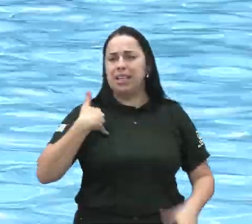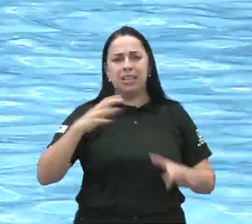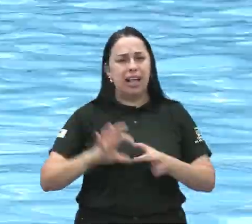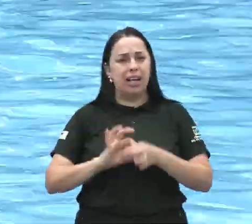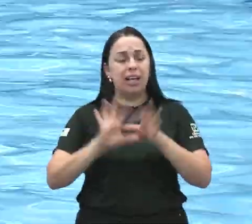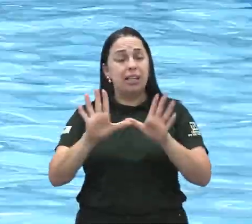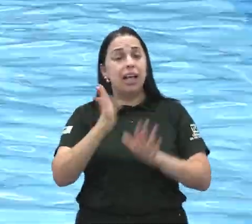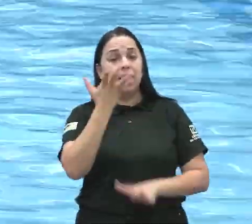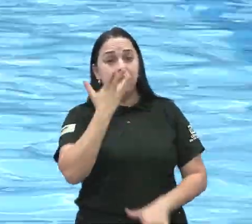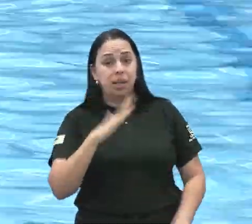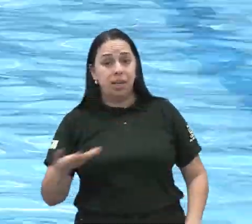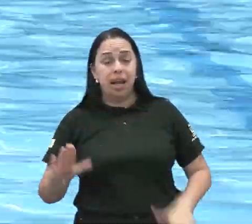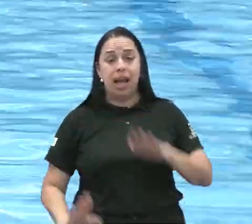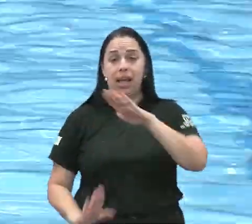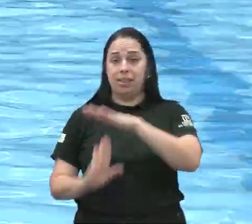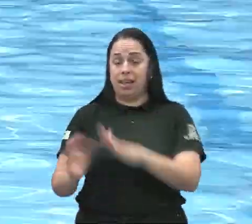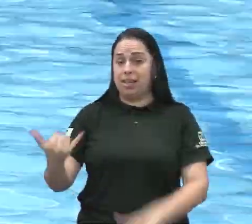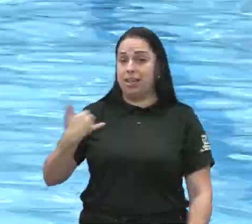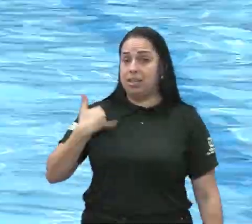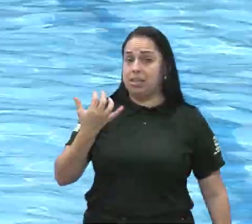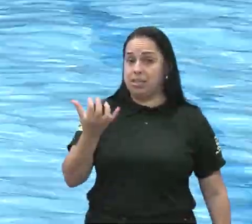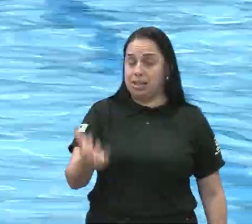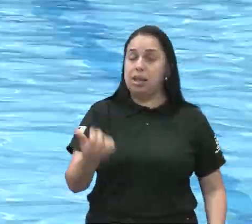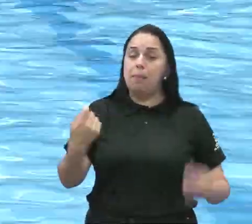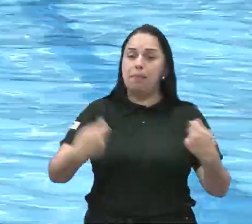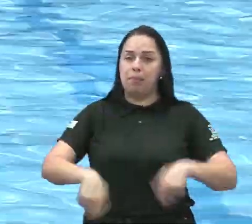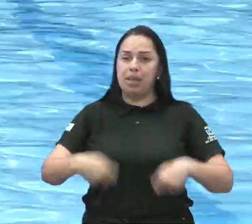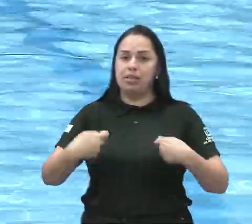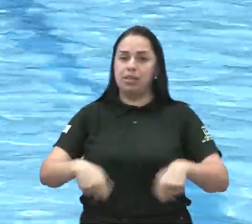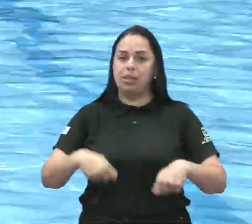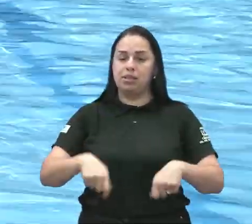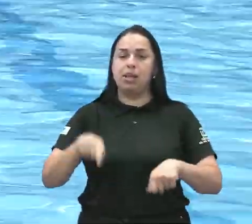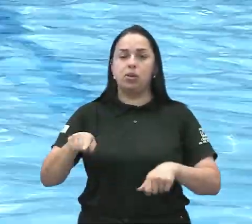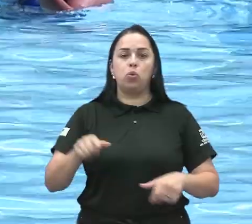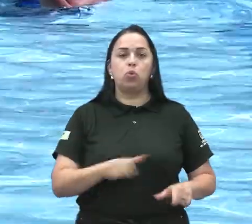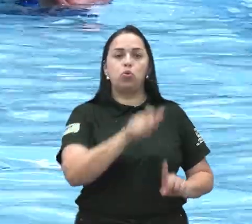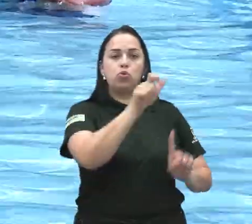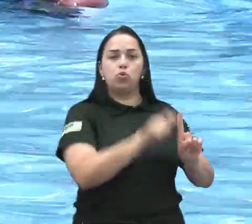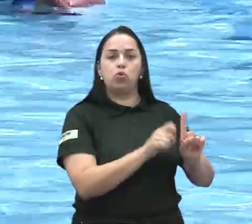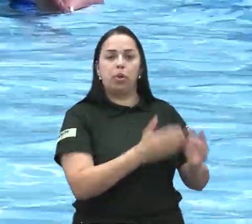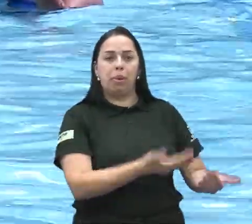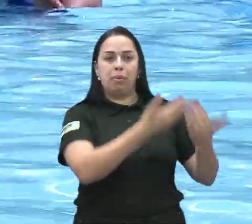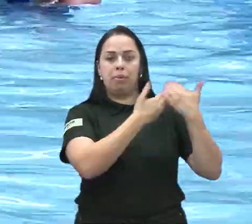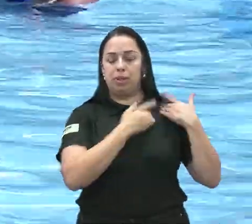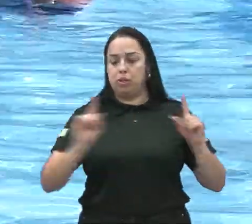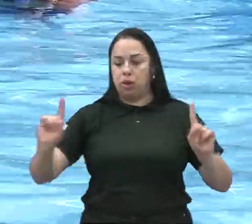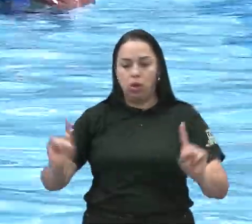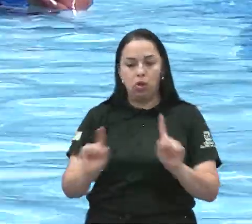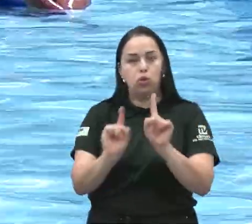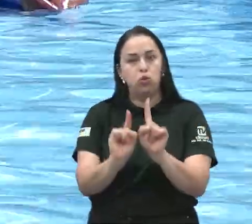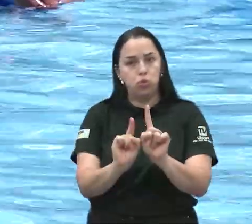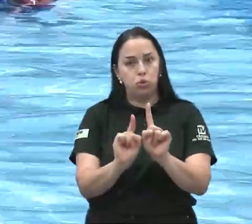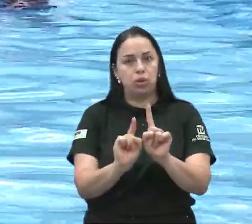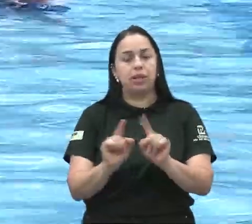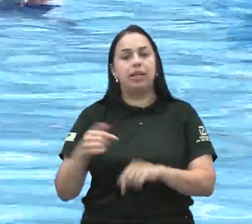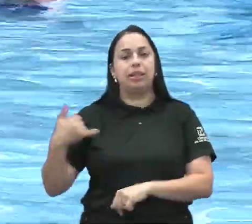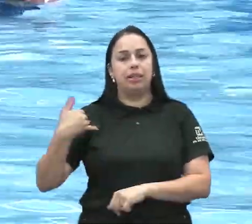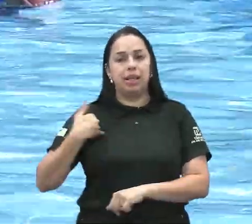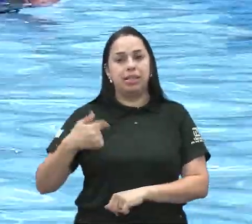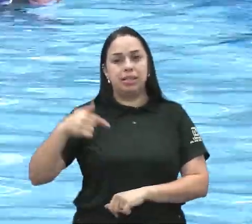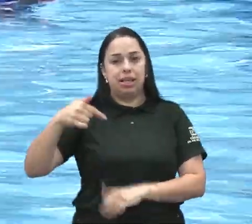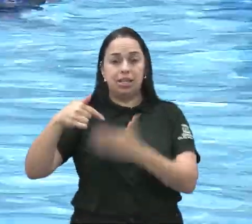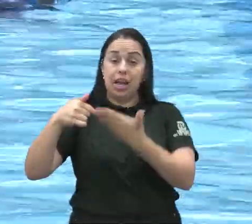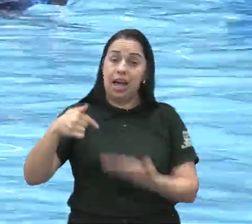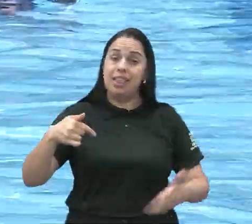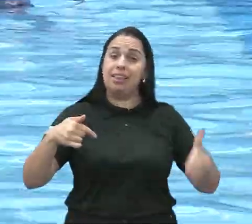idades podem participar. Crianças de até 6 anos precisam estar com um responsável dentro da água. De